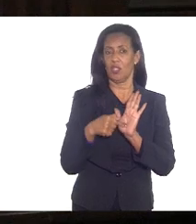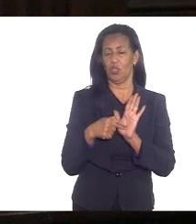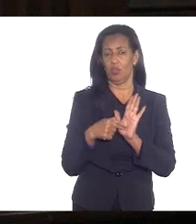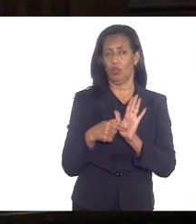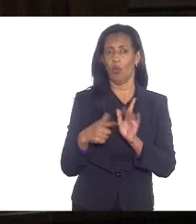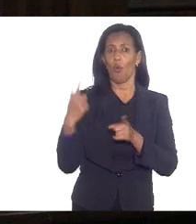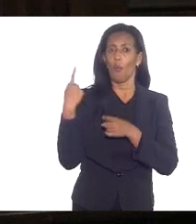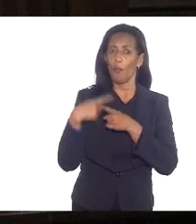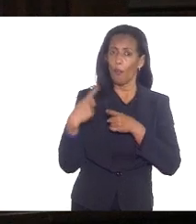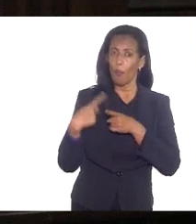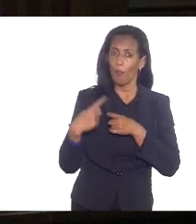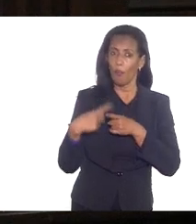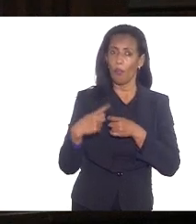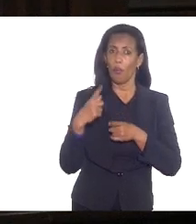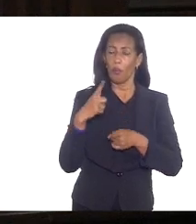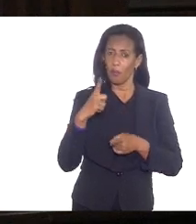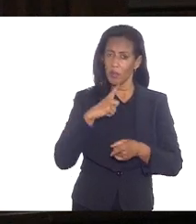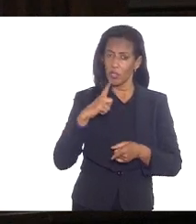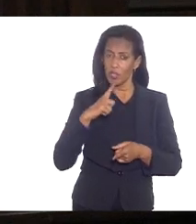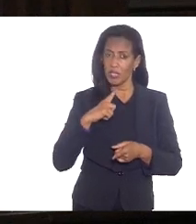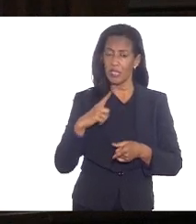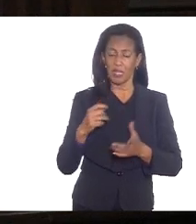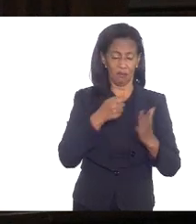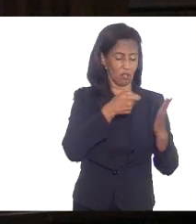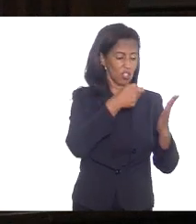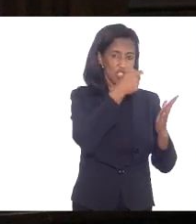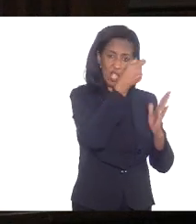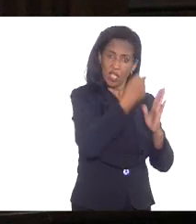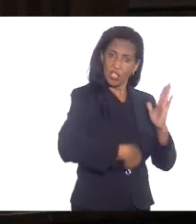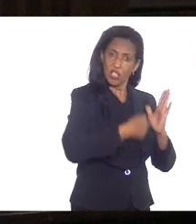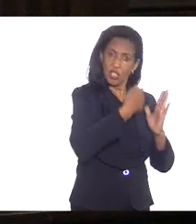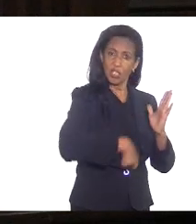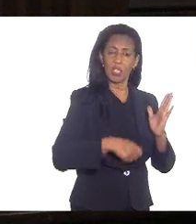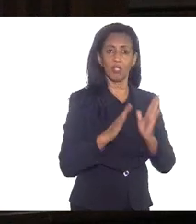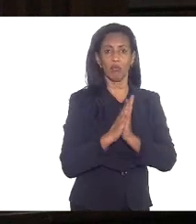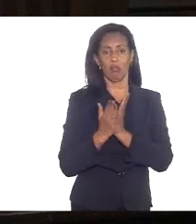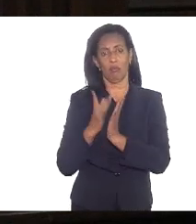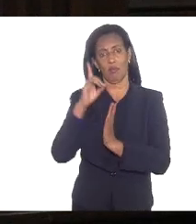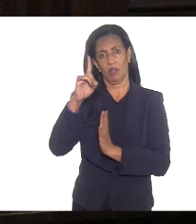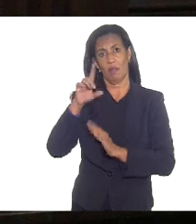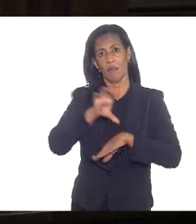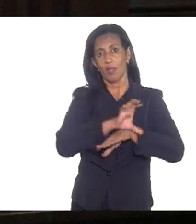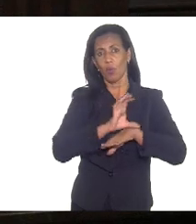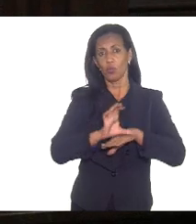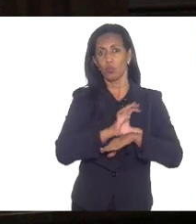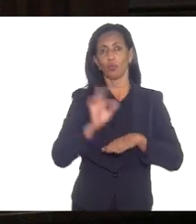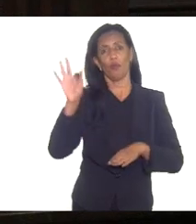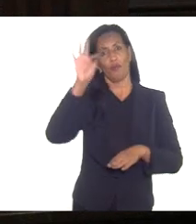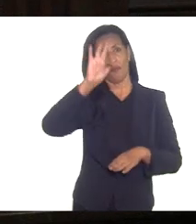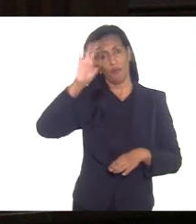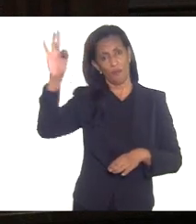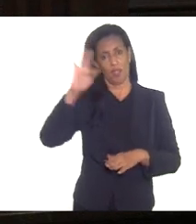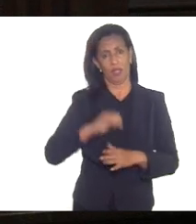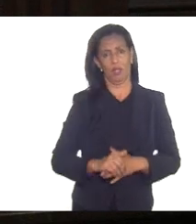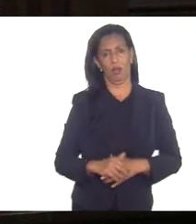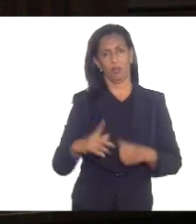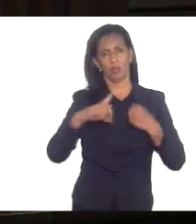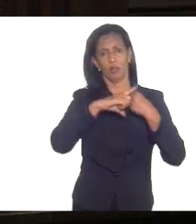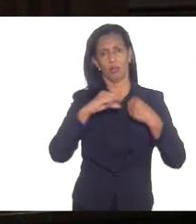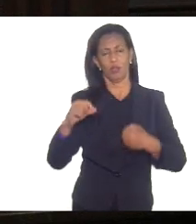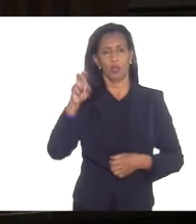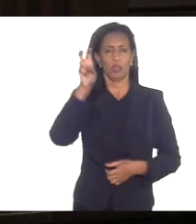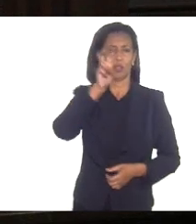é amparada pelo Catecismo da Igreja Católica e pela Constituição Federal em seu artigo